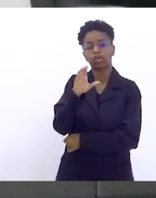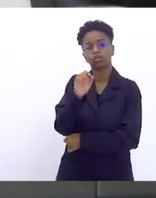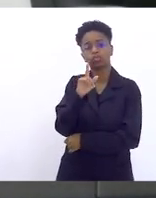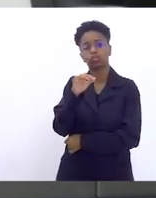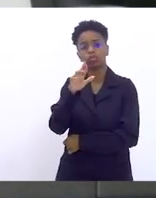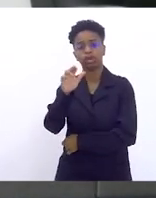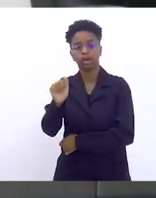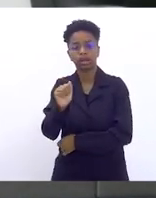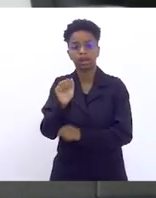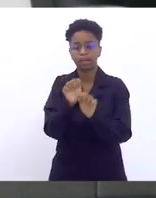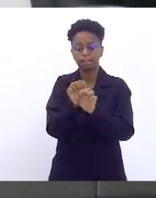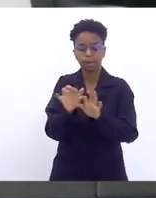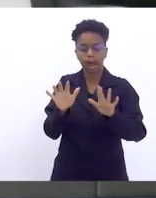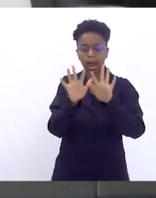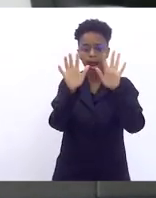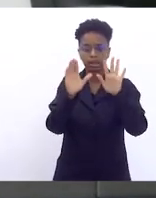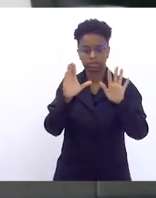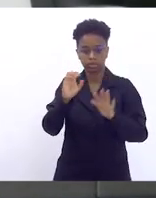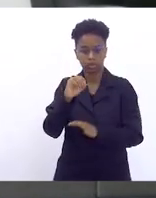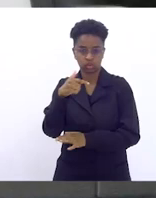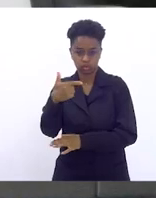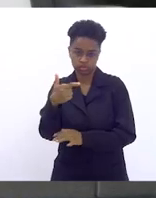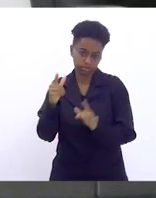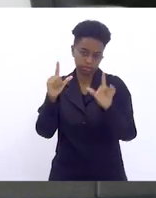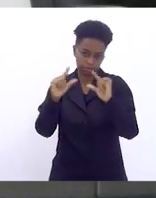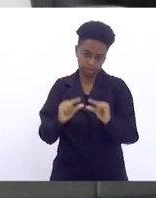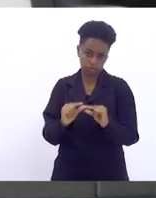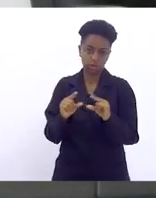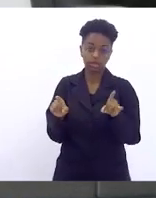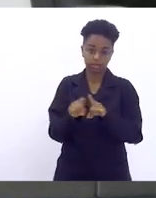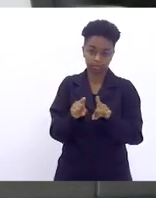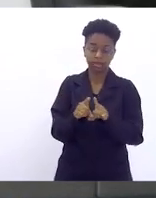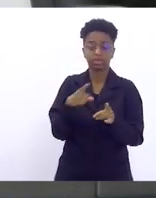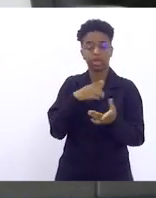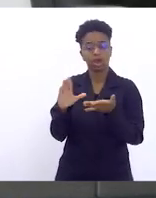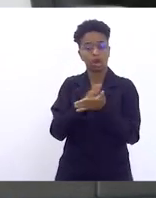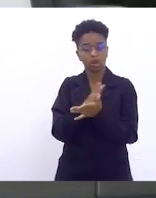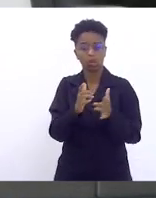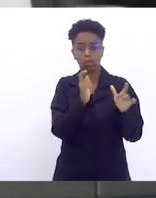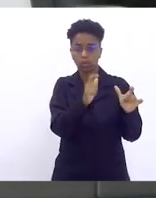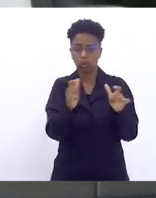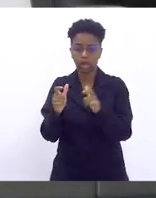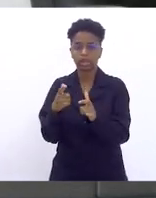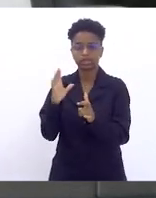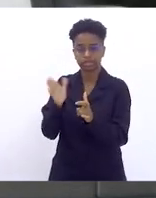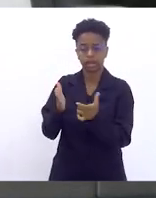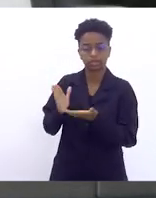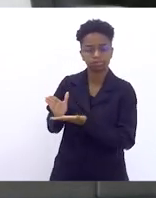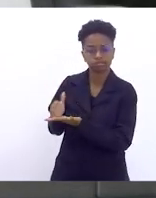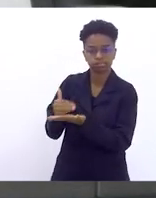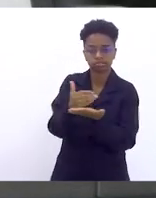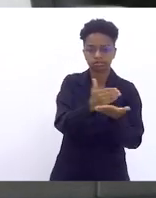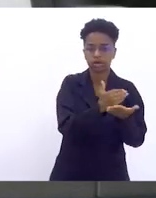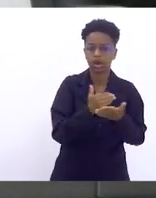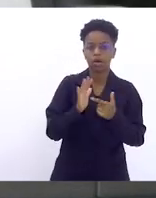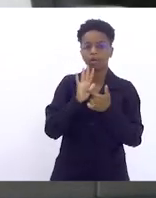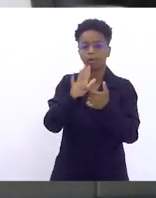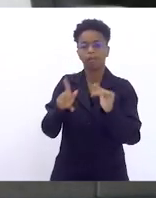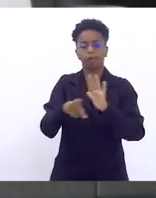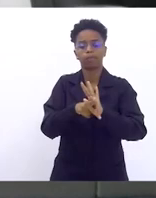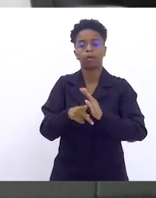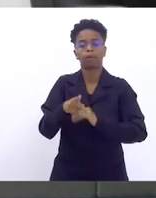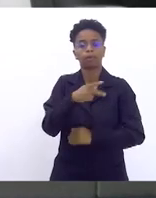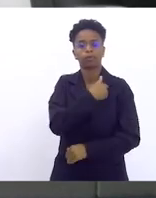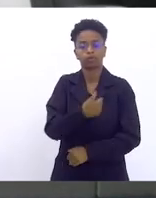menos emissão né aí falando de derrubada já existem das terras tem um levantamento feito pelo governo federal